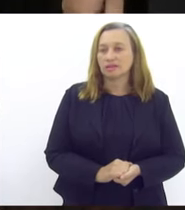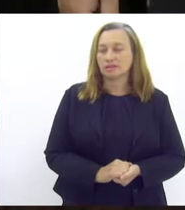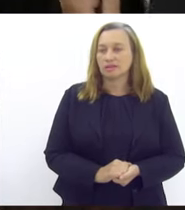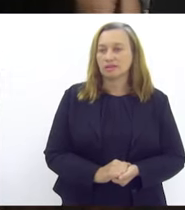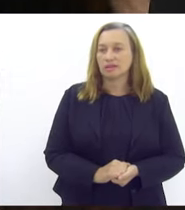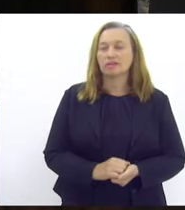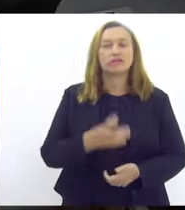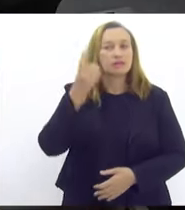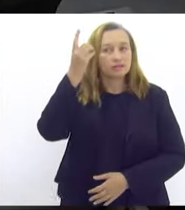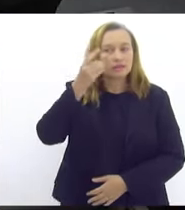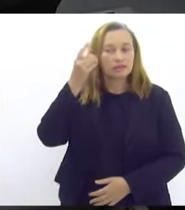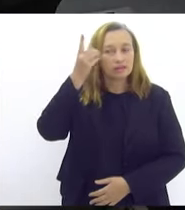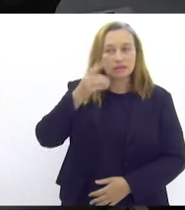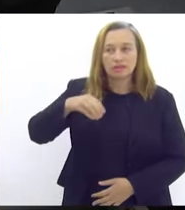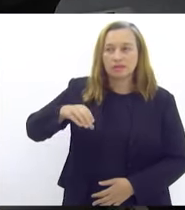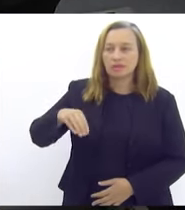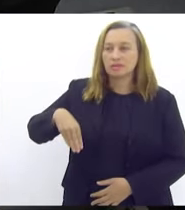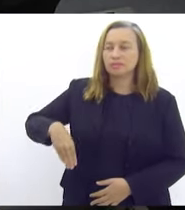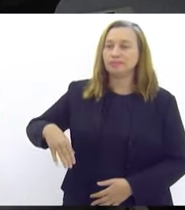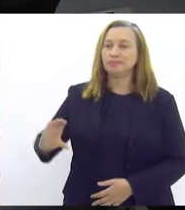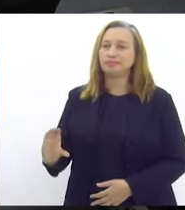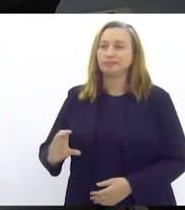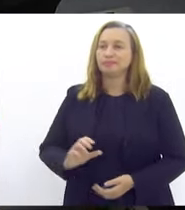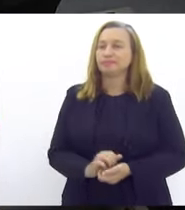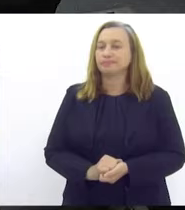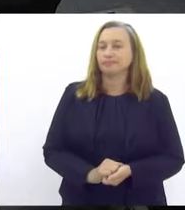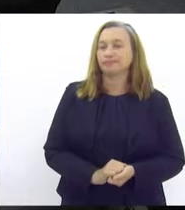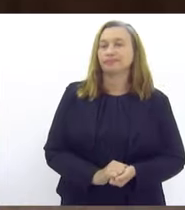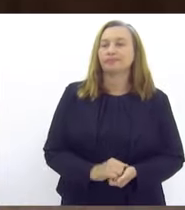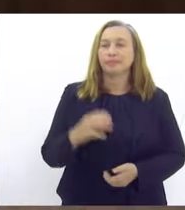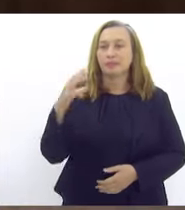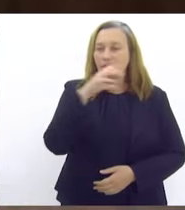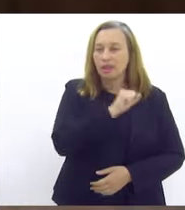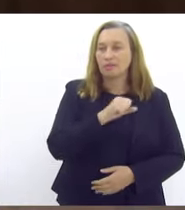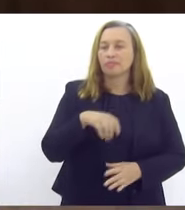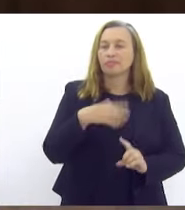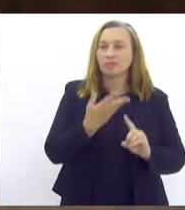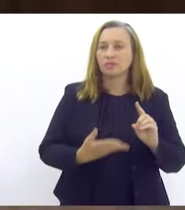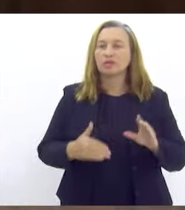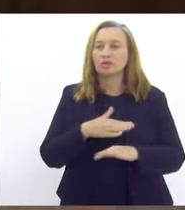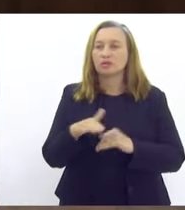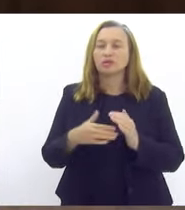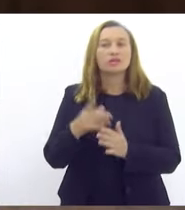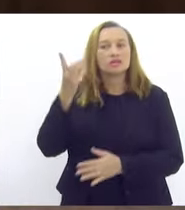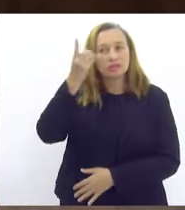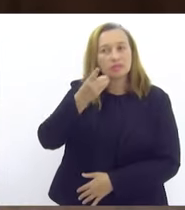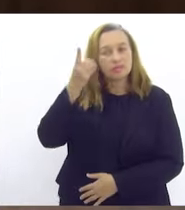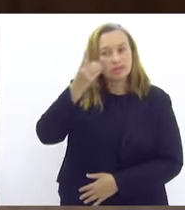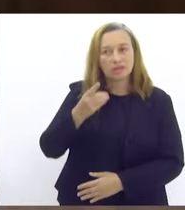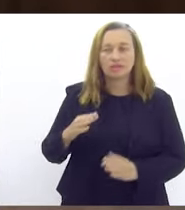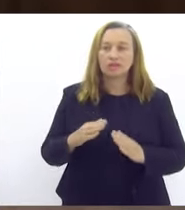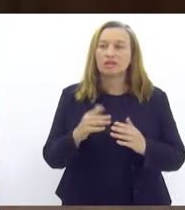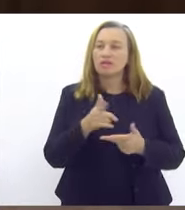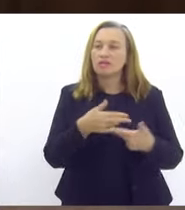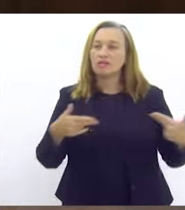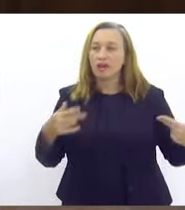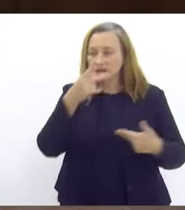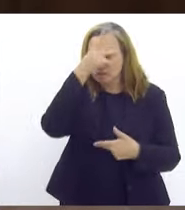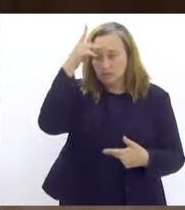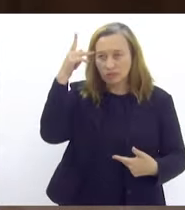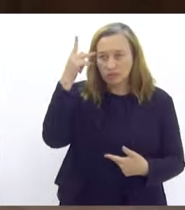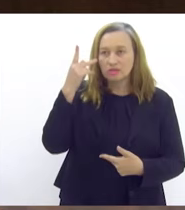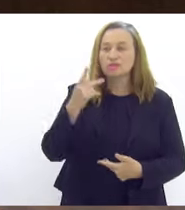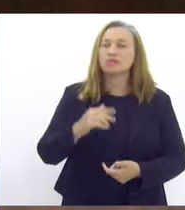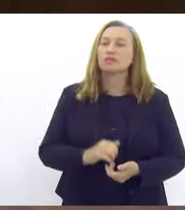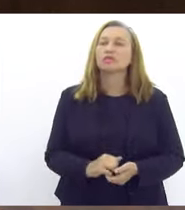Deputado Carlos Mink. Não, eu serei rápido, tia Ju. Eu homenageei, como todos os deputados e deputadas aqui, muitas pessoas, consta